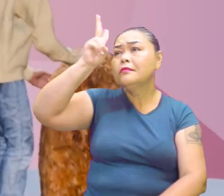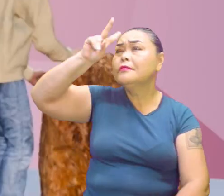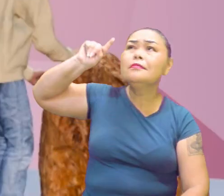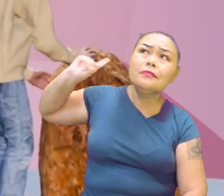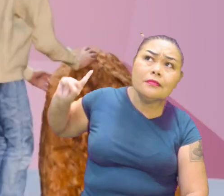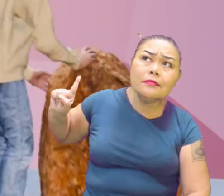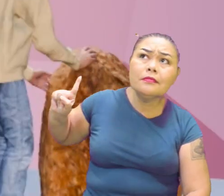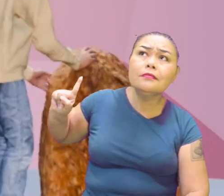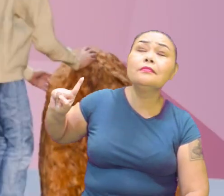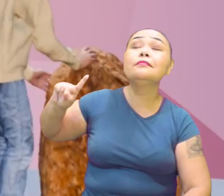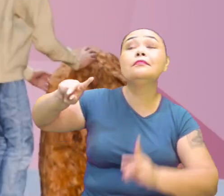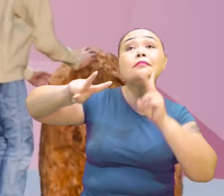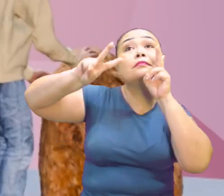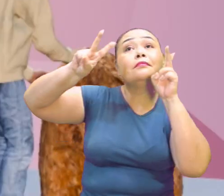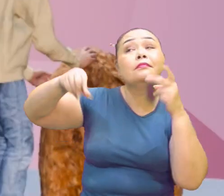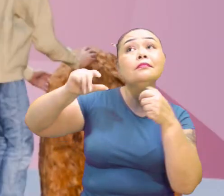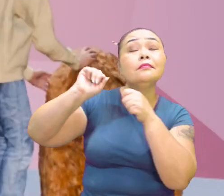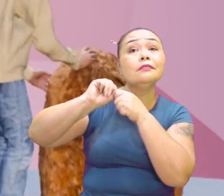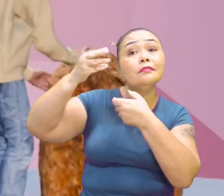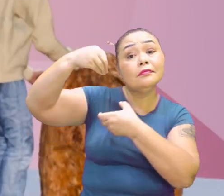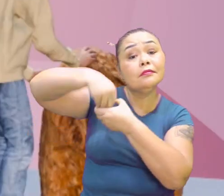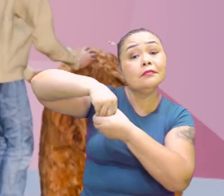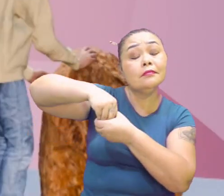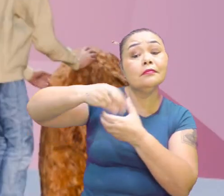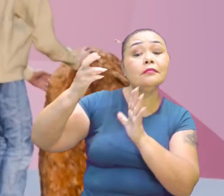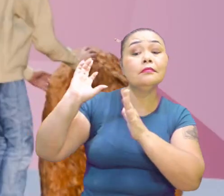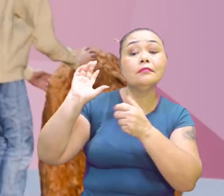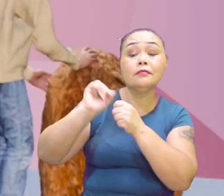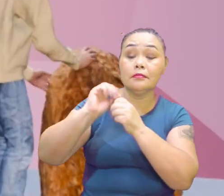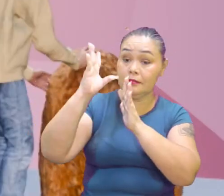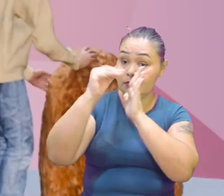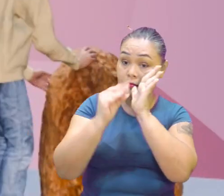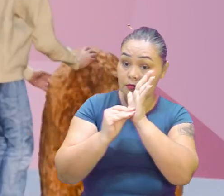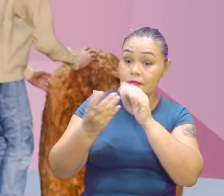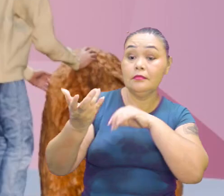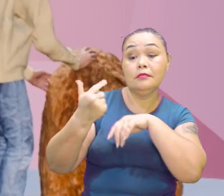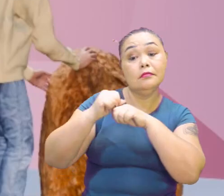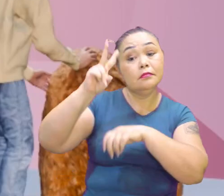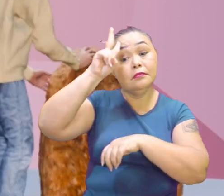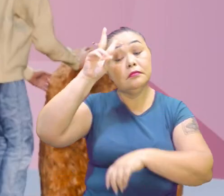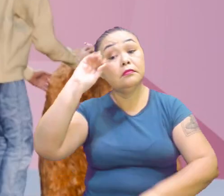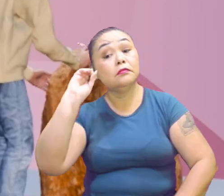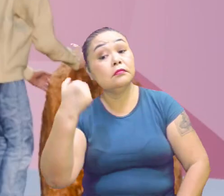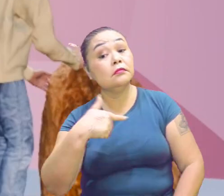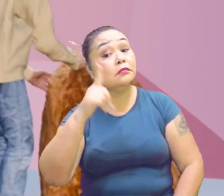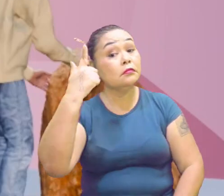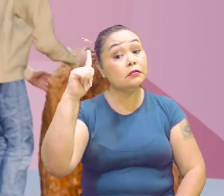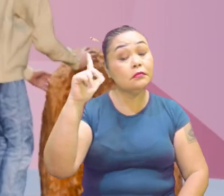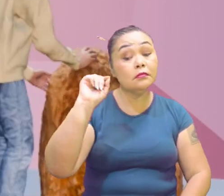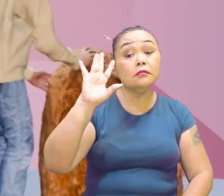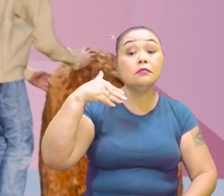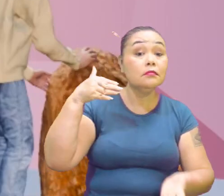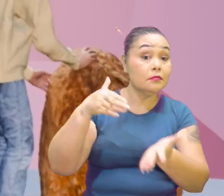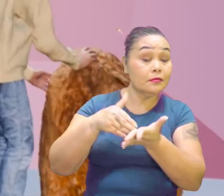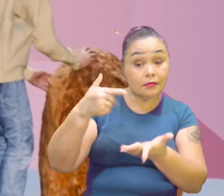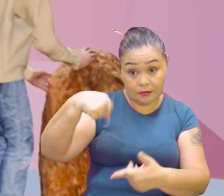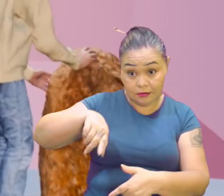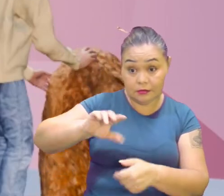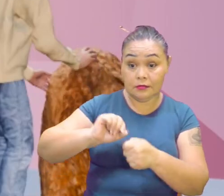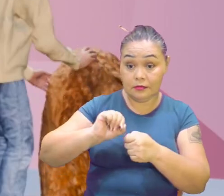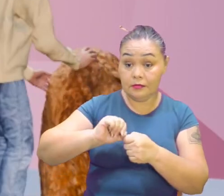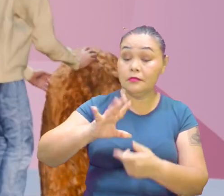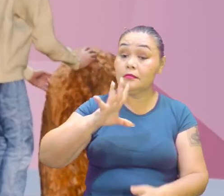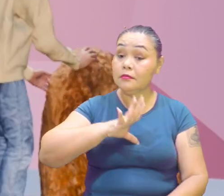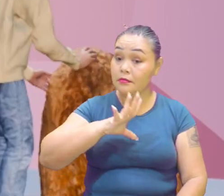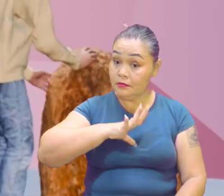História? Digamos que o tema caiba um conteúdo lá de História, ou de Geografia, ou até mesmo da nossa disciplina